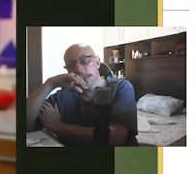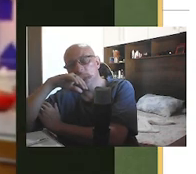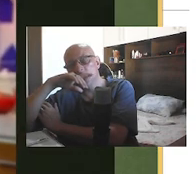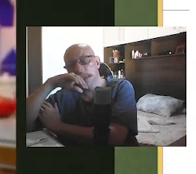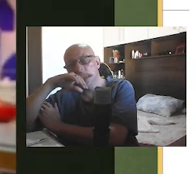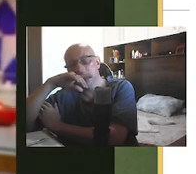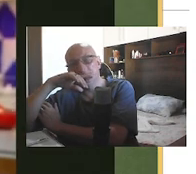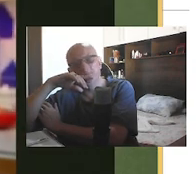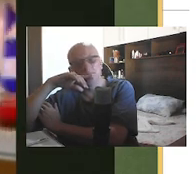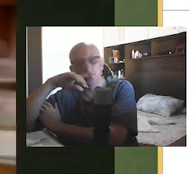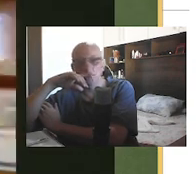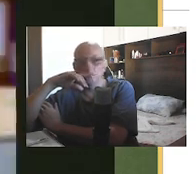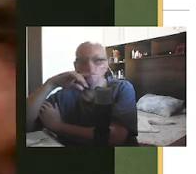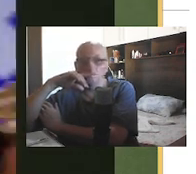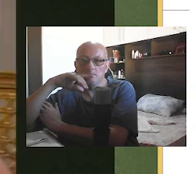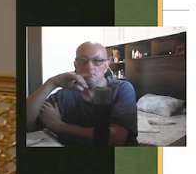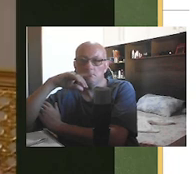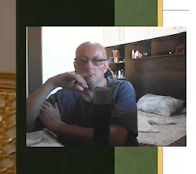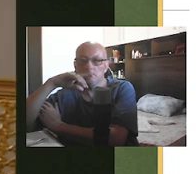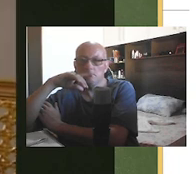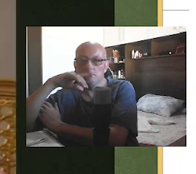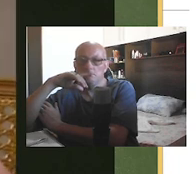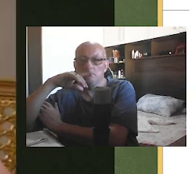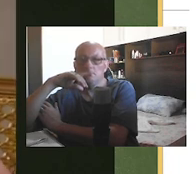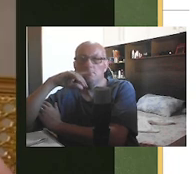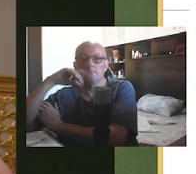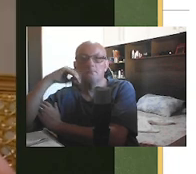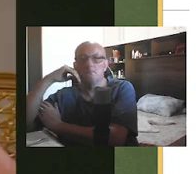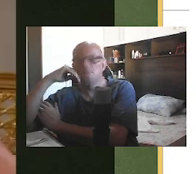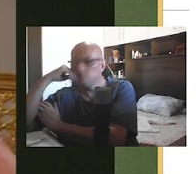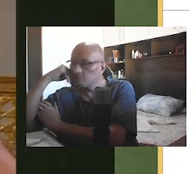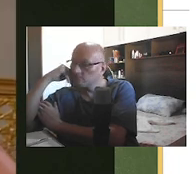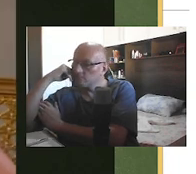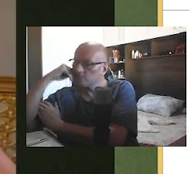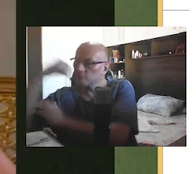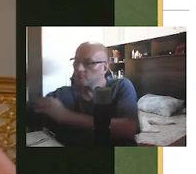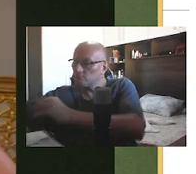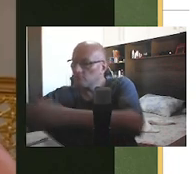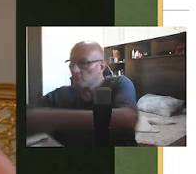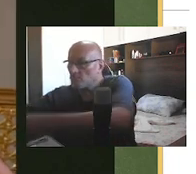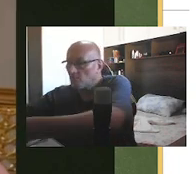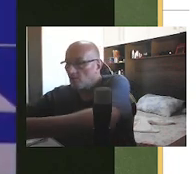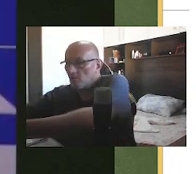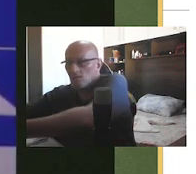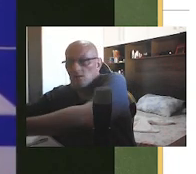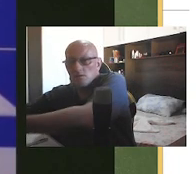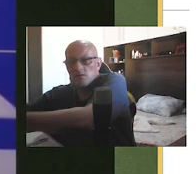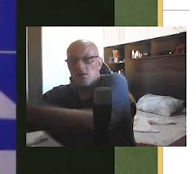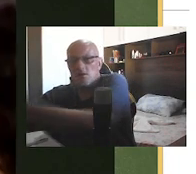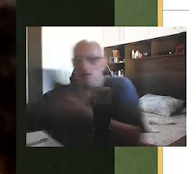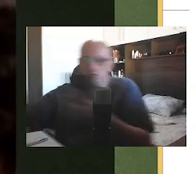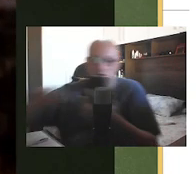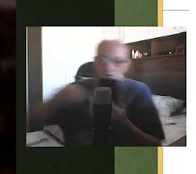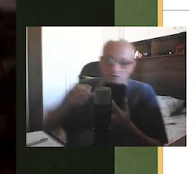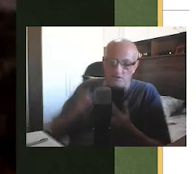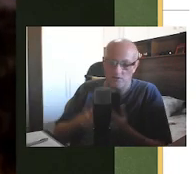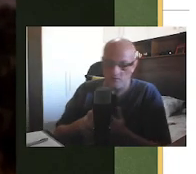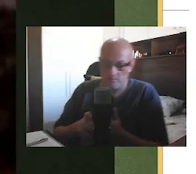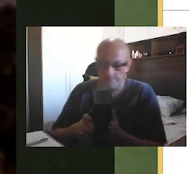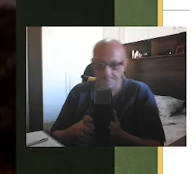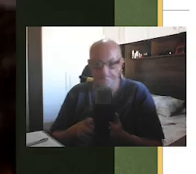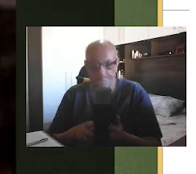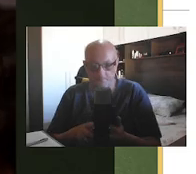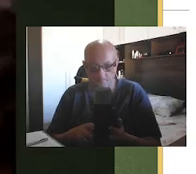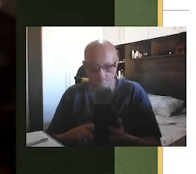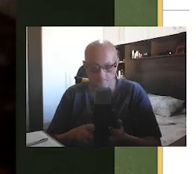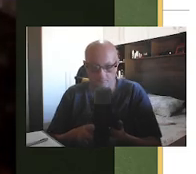É? Por quê? Estavam todas querendo saber pra quem o B cantou aquela música no show do Luan Santana. Ah, é, Bernardo? Você